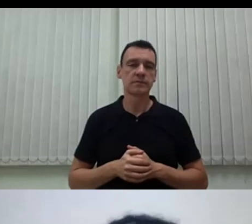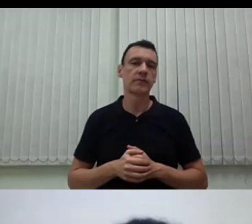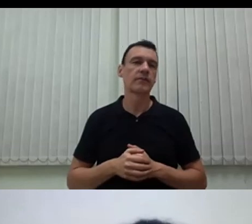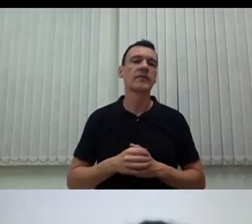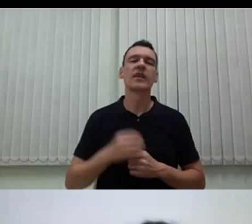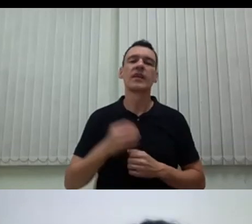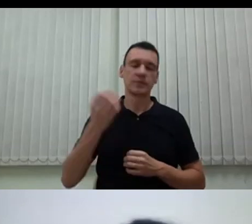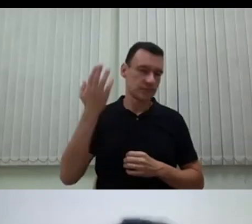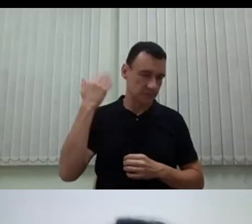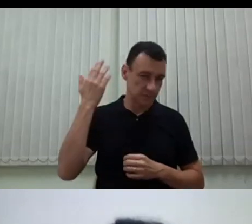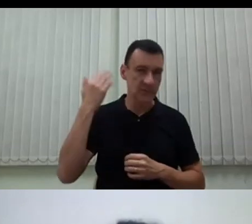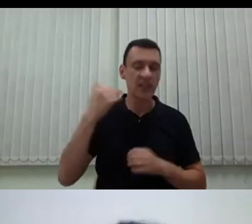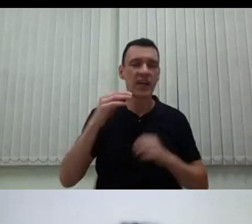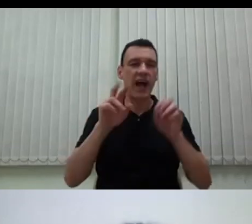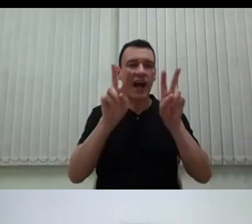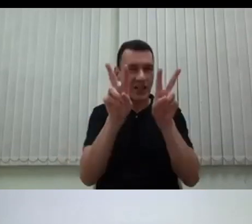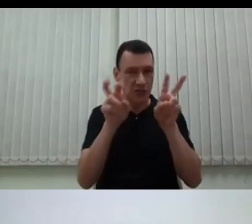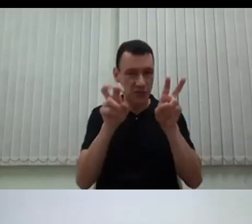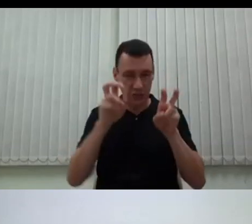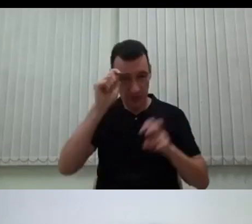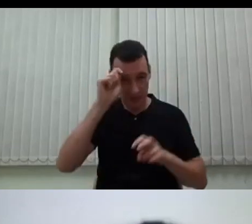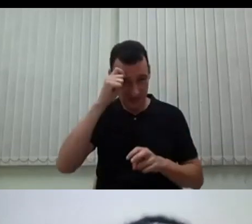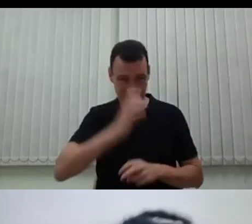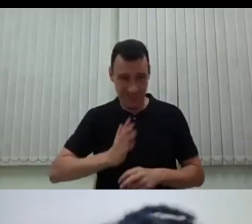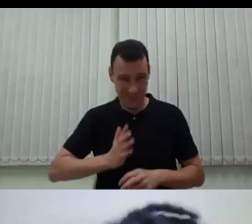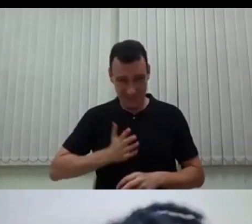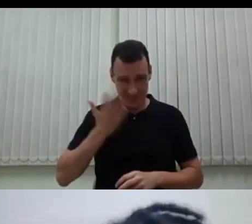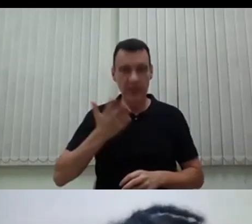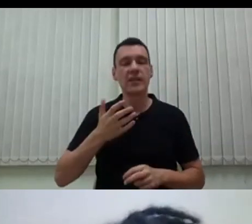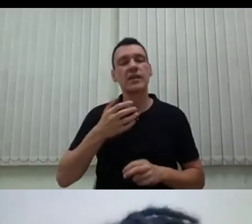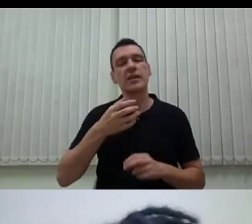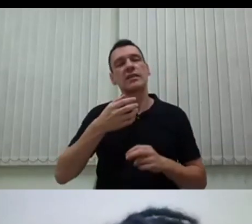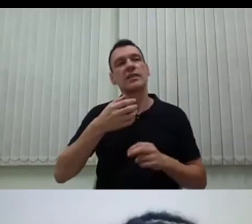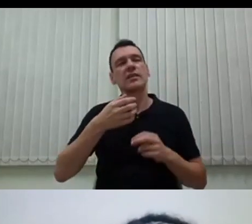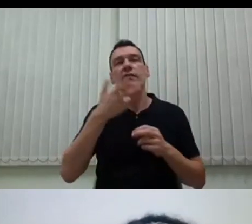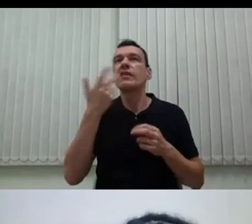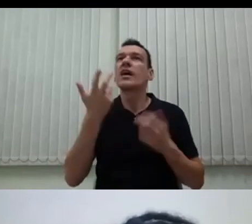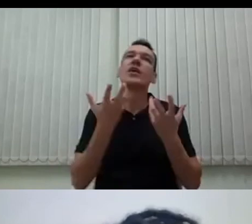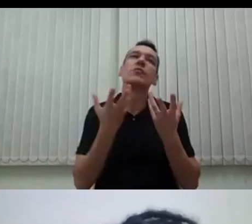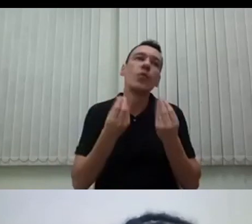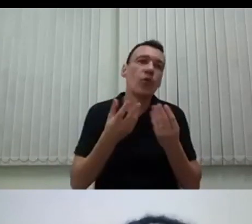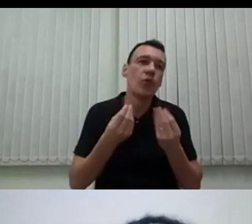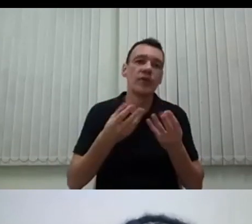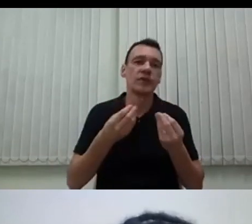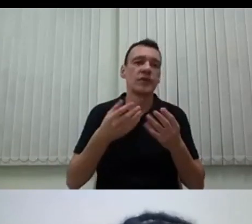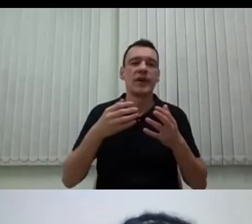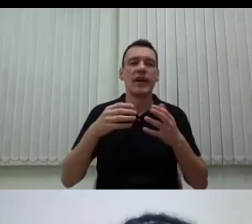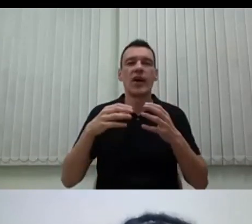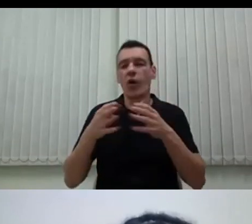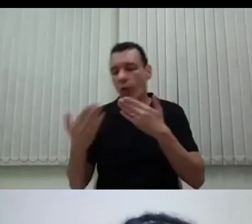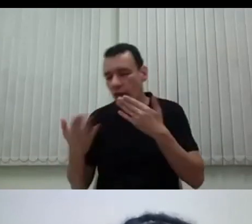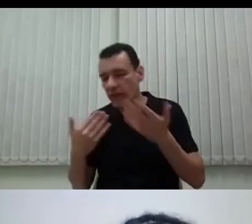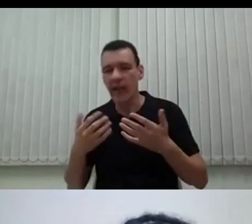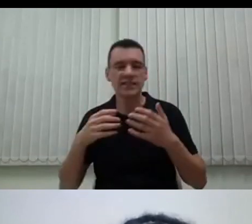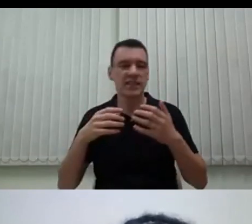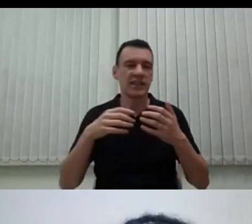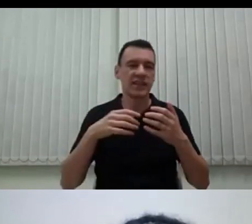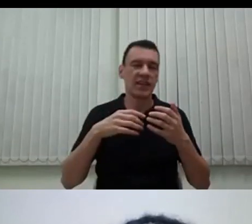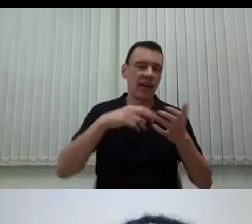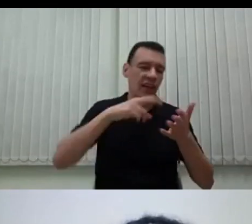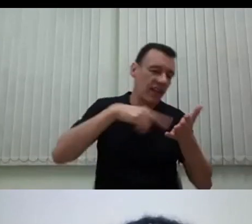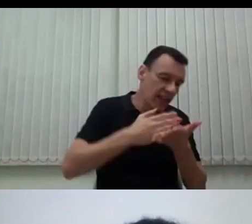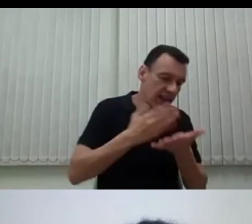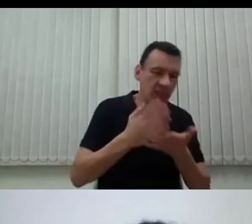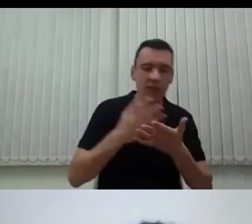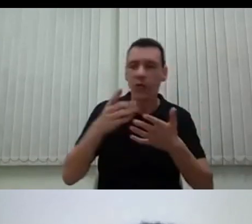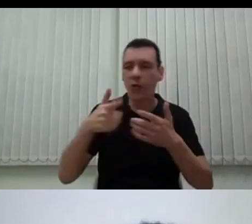da manhã, todas essas discussões, né, na literatura, nos livros que a gente lia. E um dia